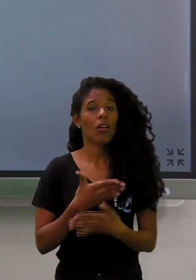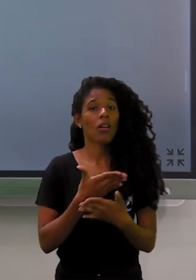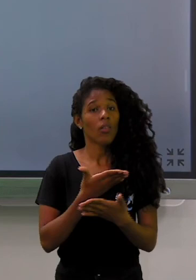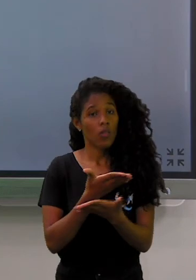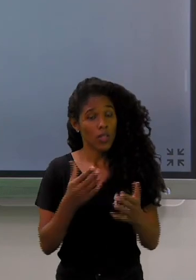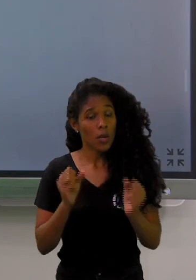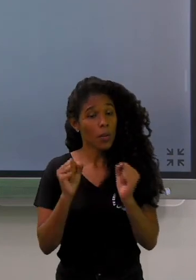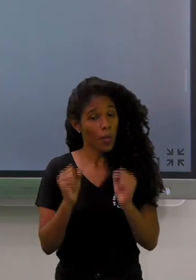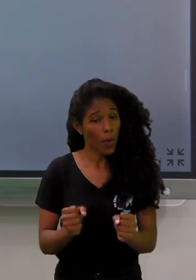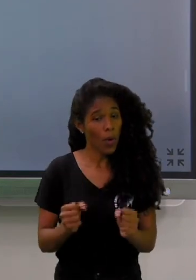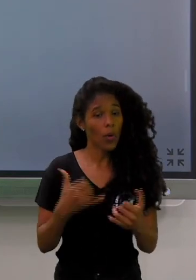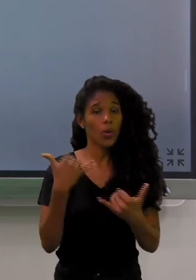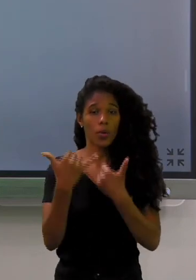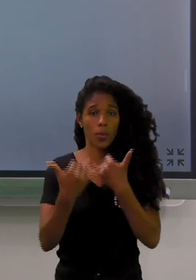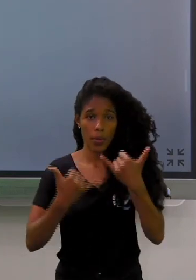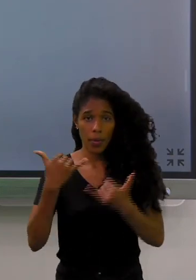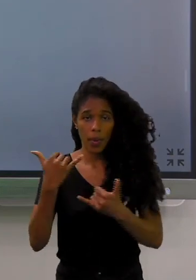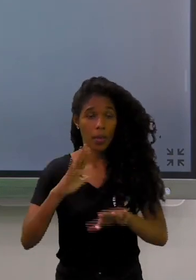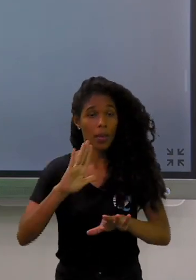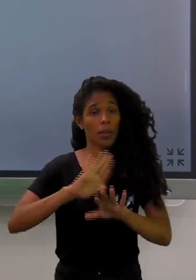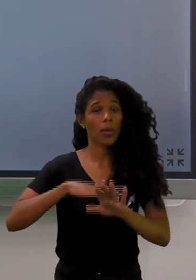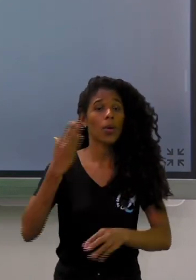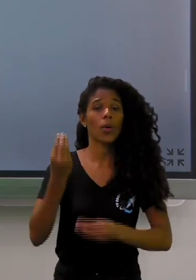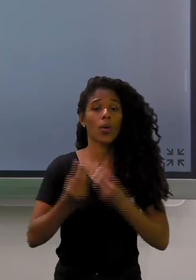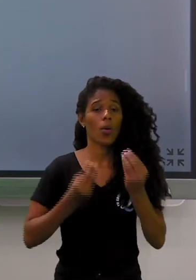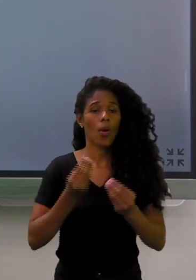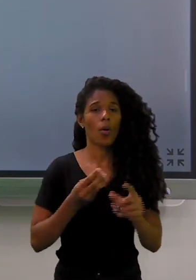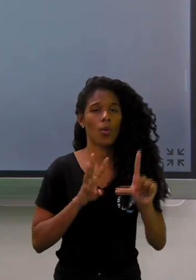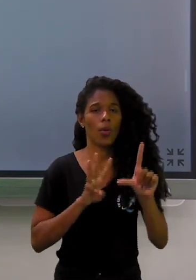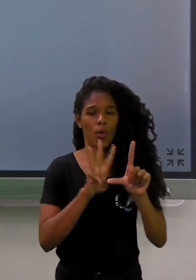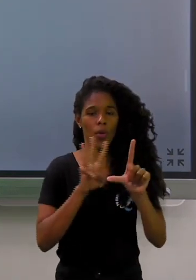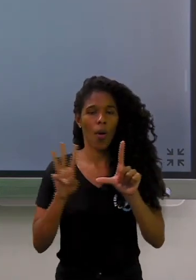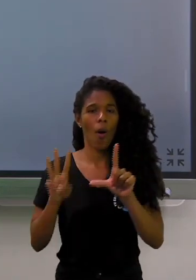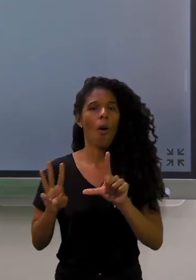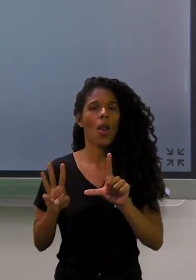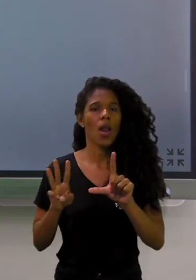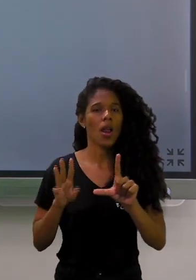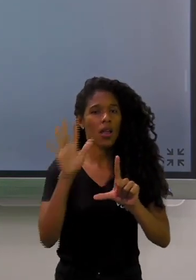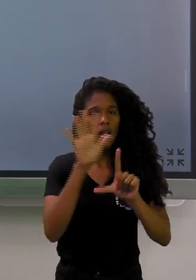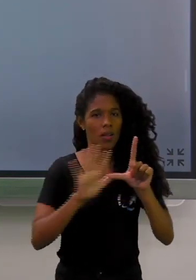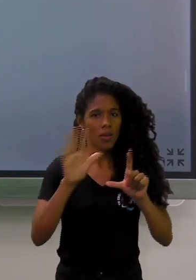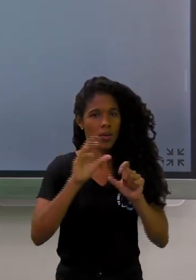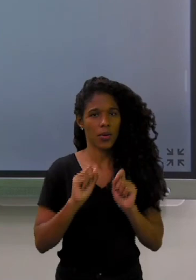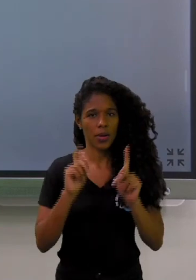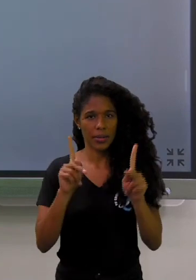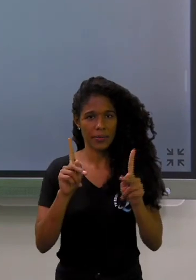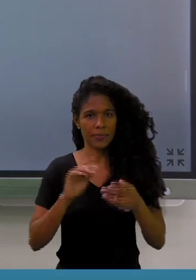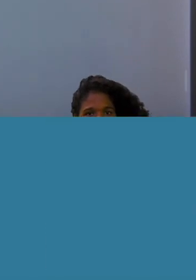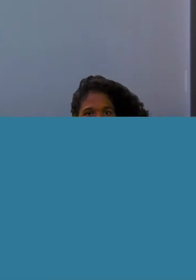acessar mais jogos, tá bom? A partir do link que vai estar na plataforma para vocês.